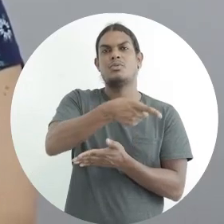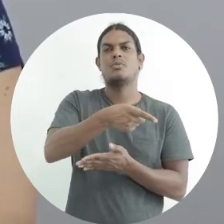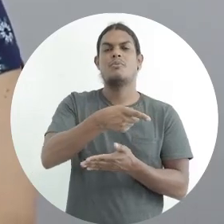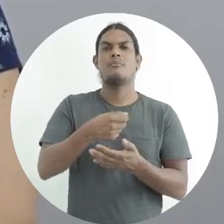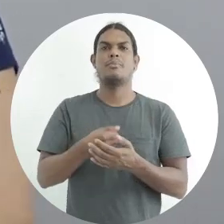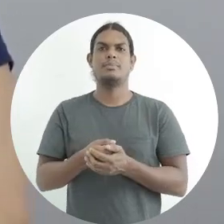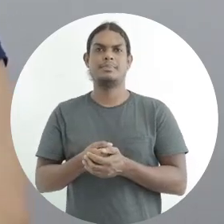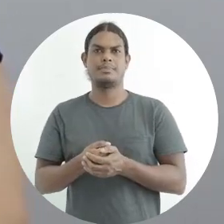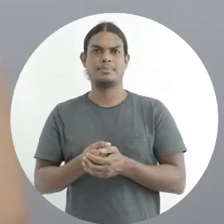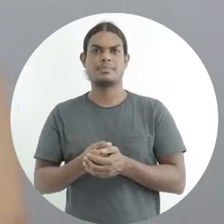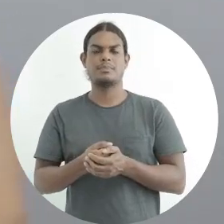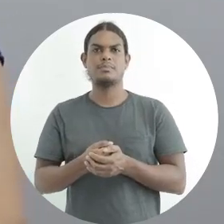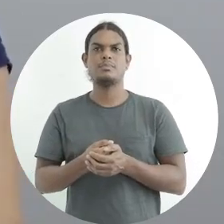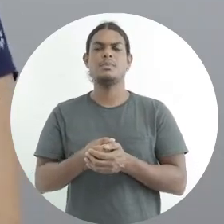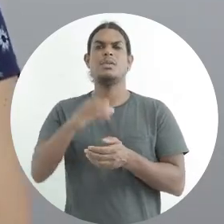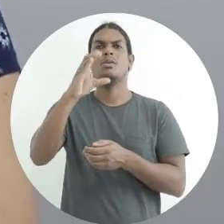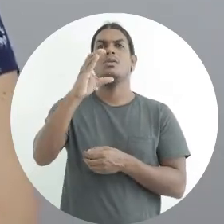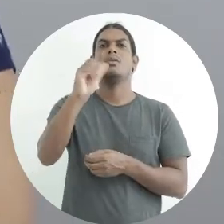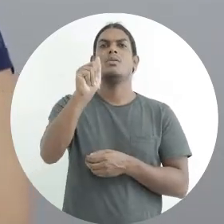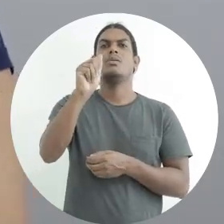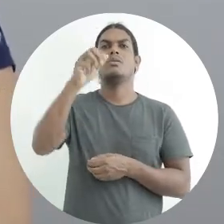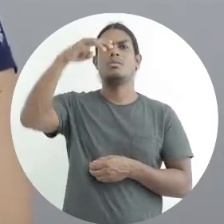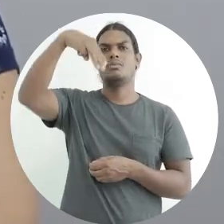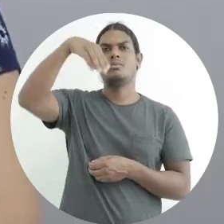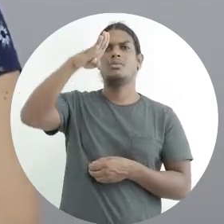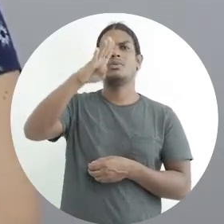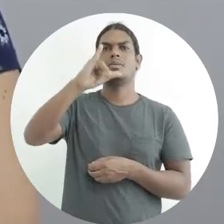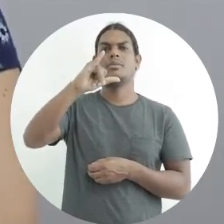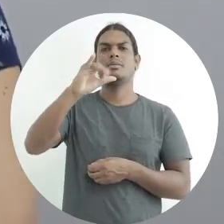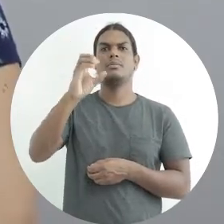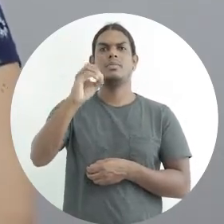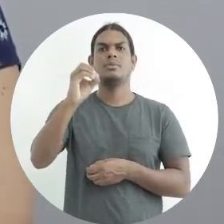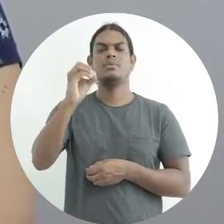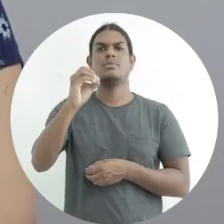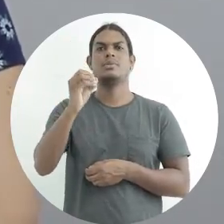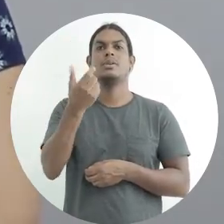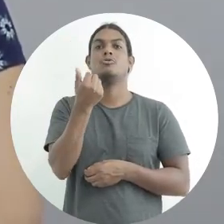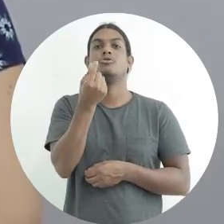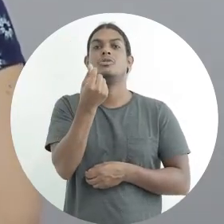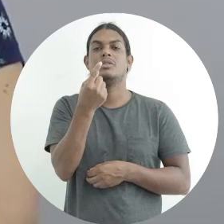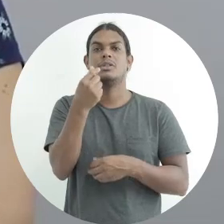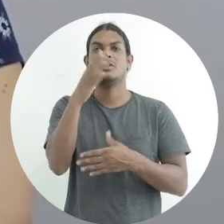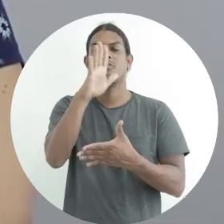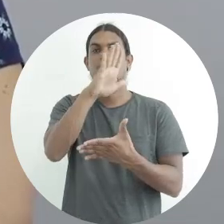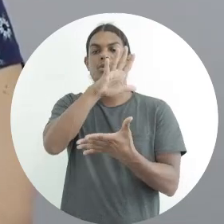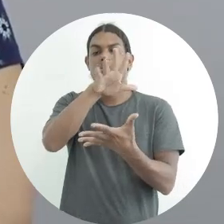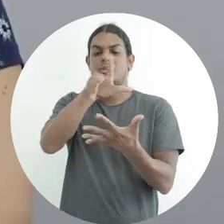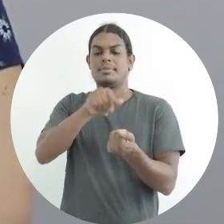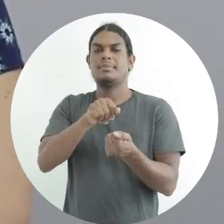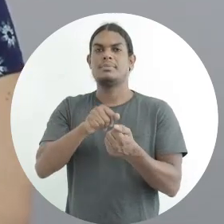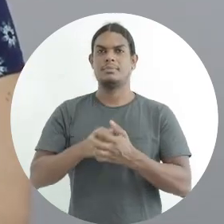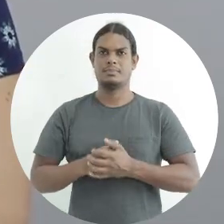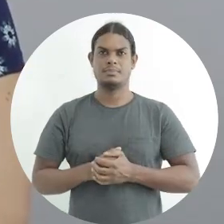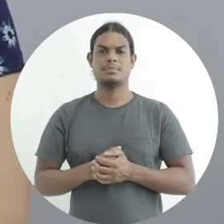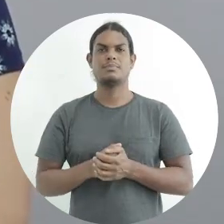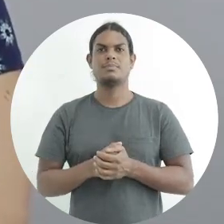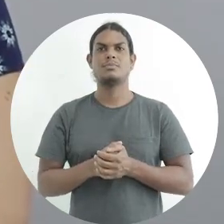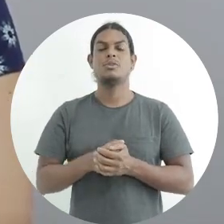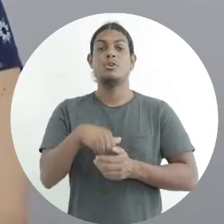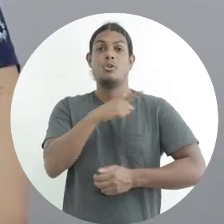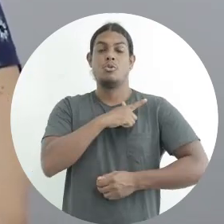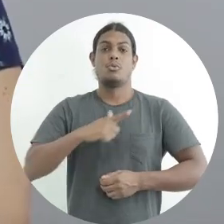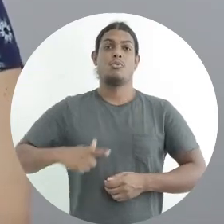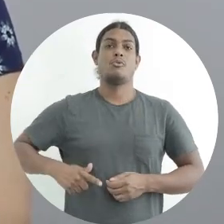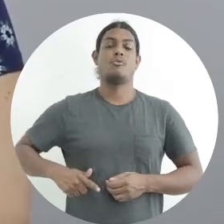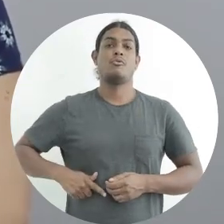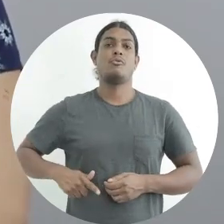taxas, o câmbio, que é a moeda estrangeira, o governo controla para tentar conter ou